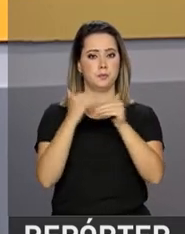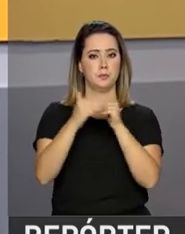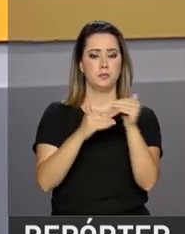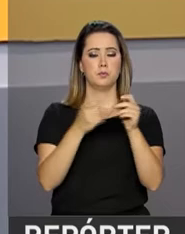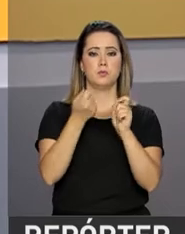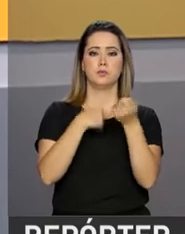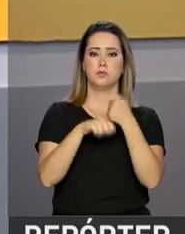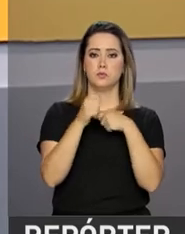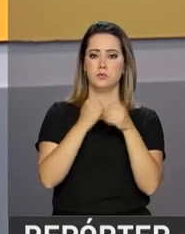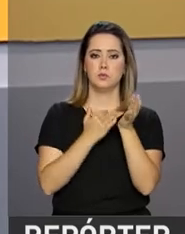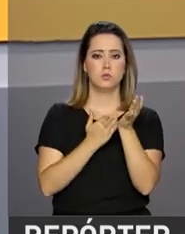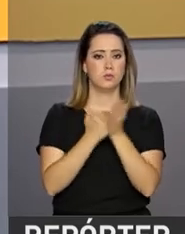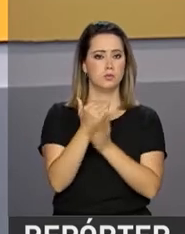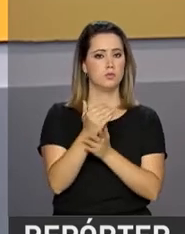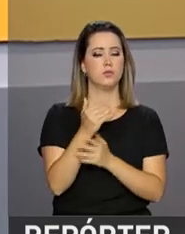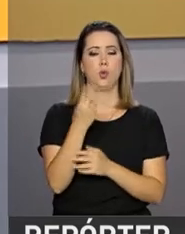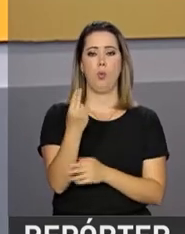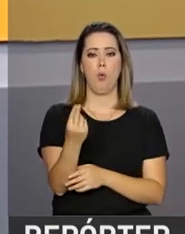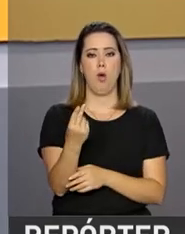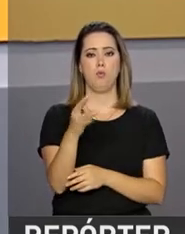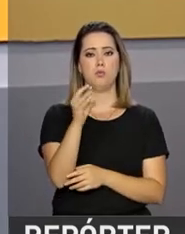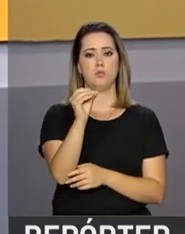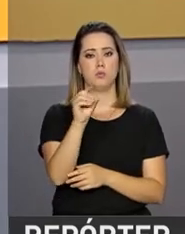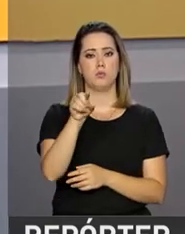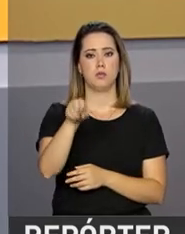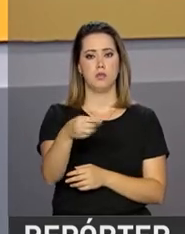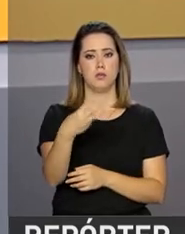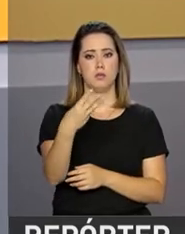de crescimento da economia, que permanece em